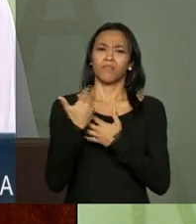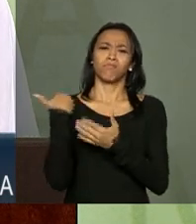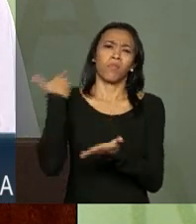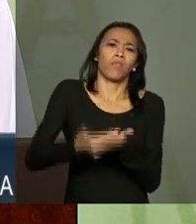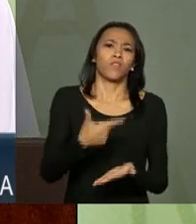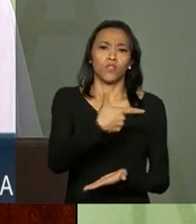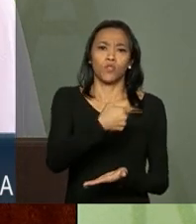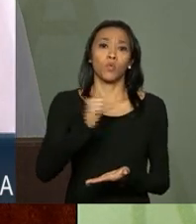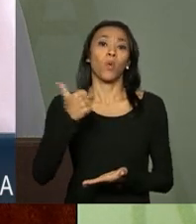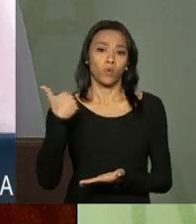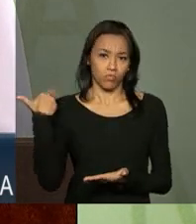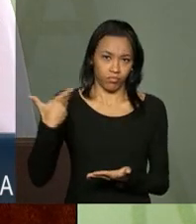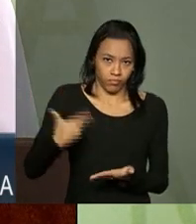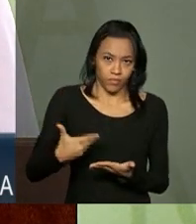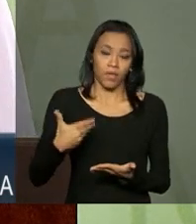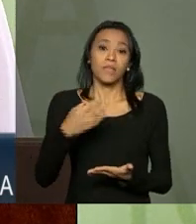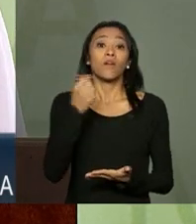conseguimos assentar